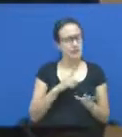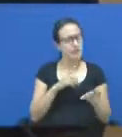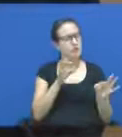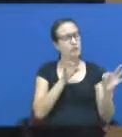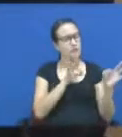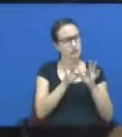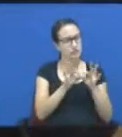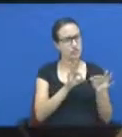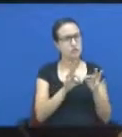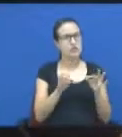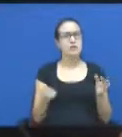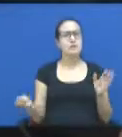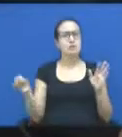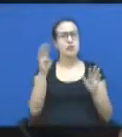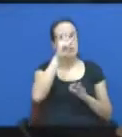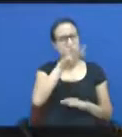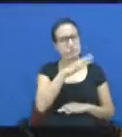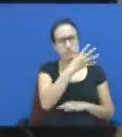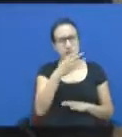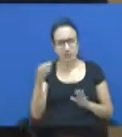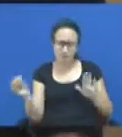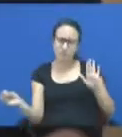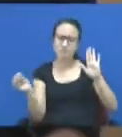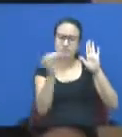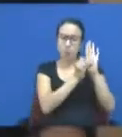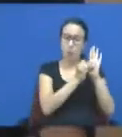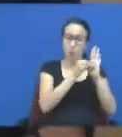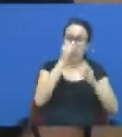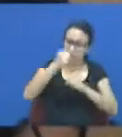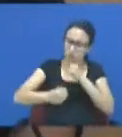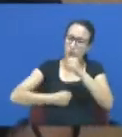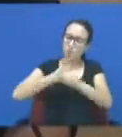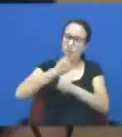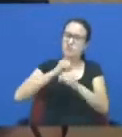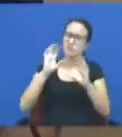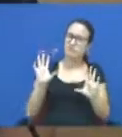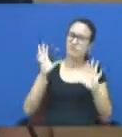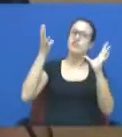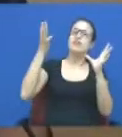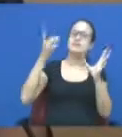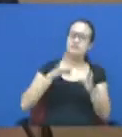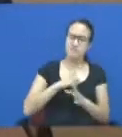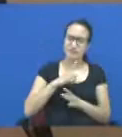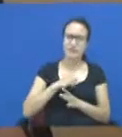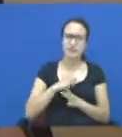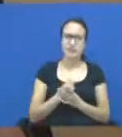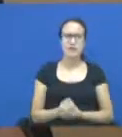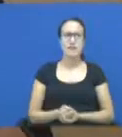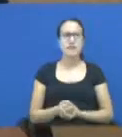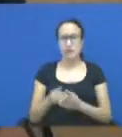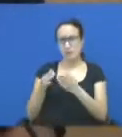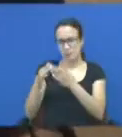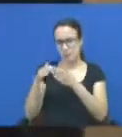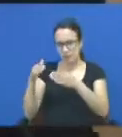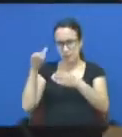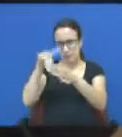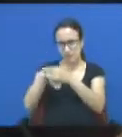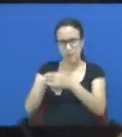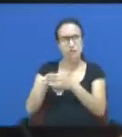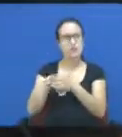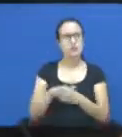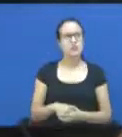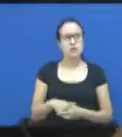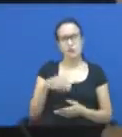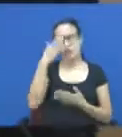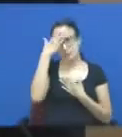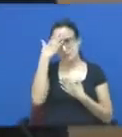calendário. Então, só para pedir, mais uma vez, com certeza, todos os colegas, a votação favorável a esse projeto, desde